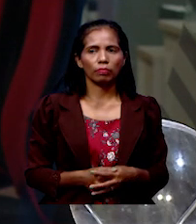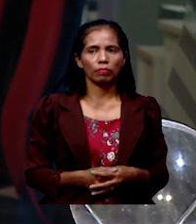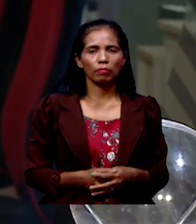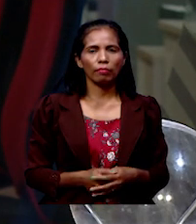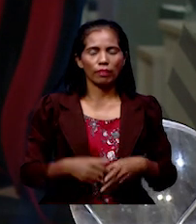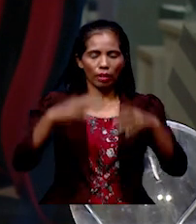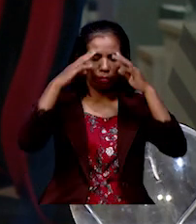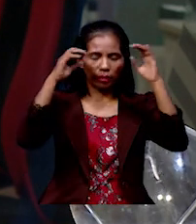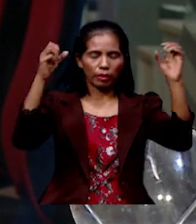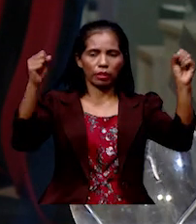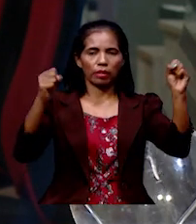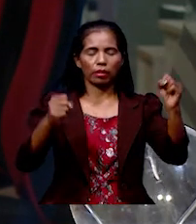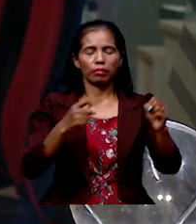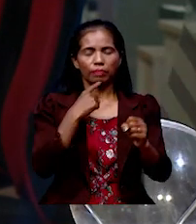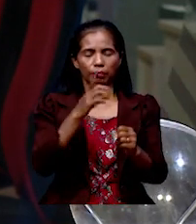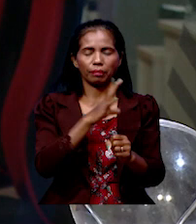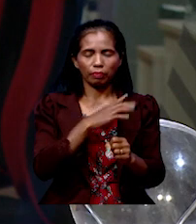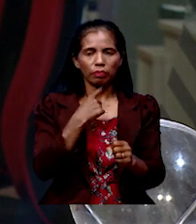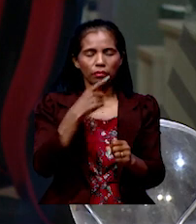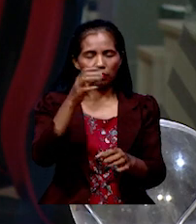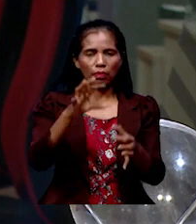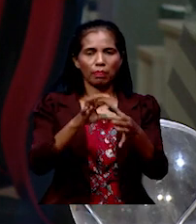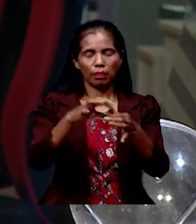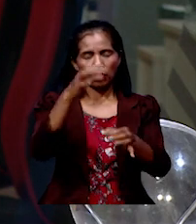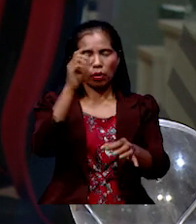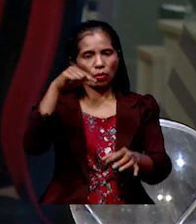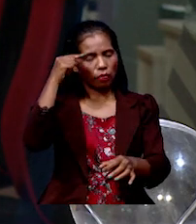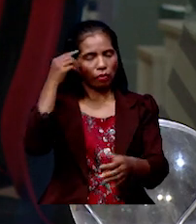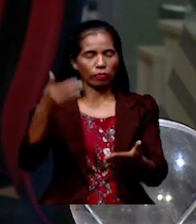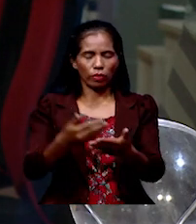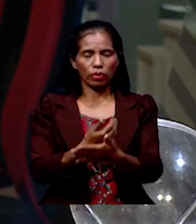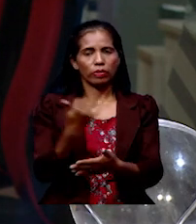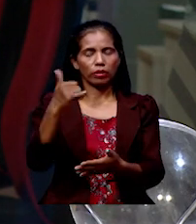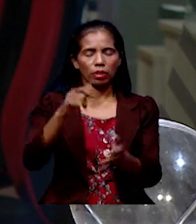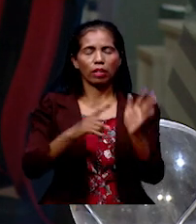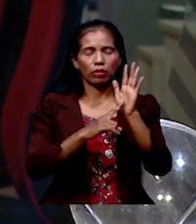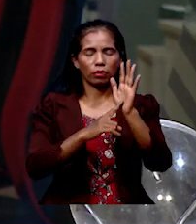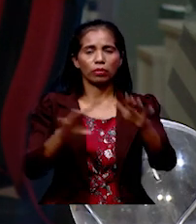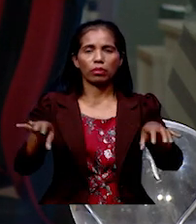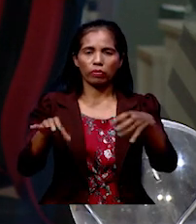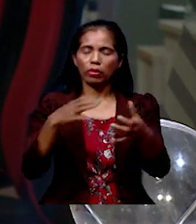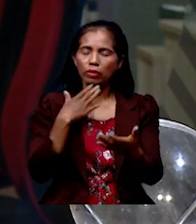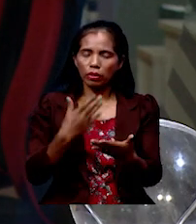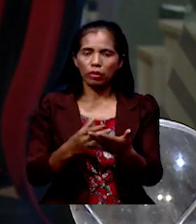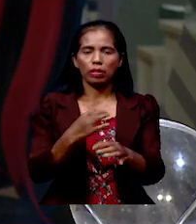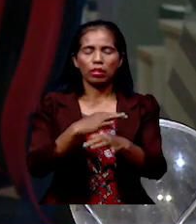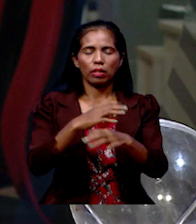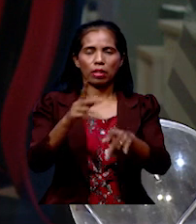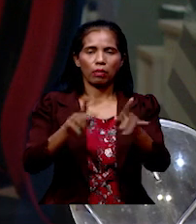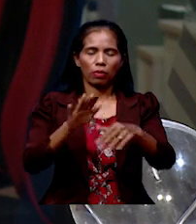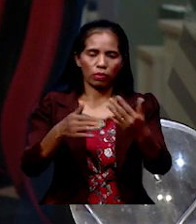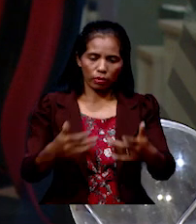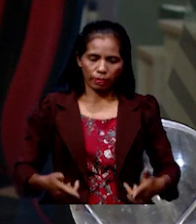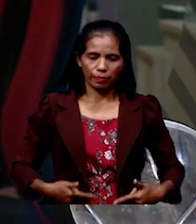Presidente da República espera que até membro do governo funcira seja tudo prestação de serviço dia com o dia povo de Mores.